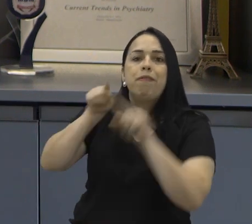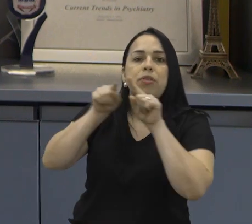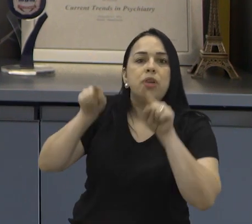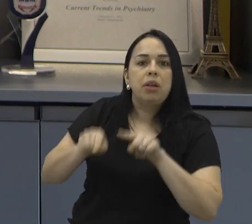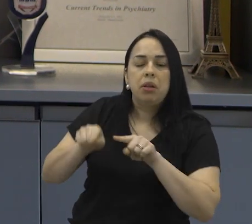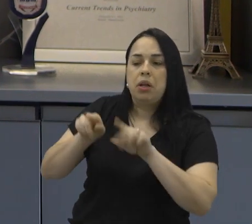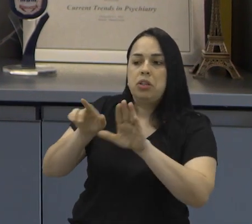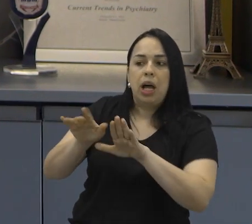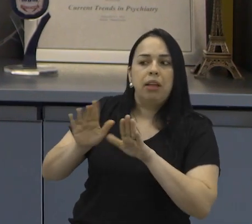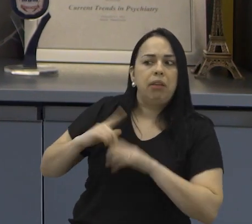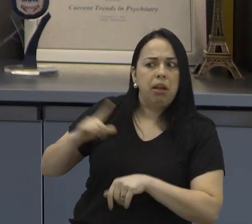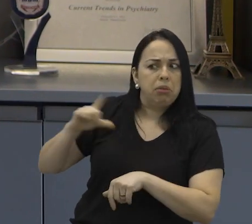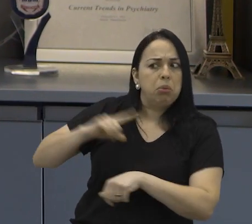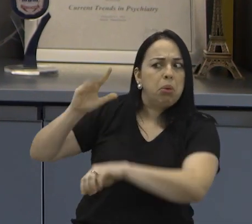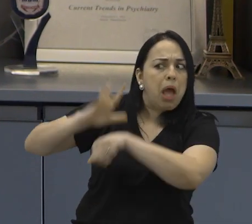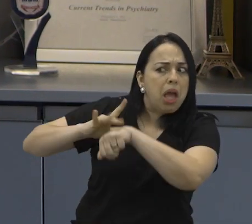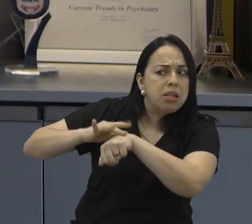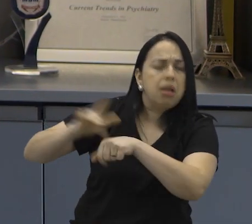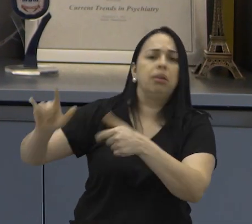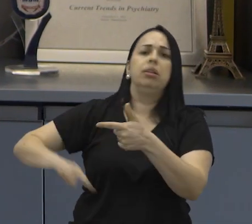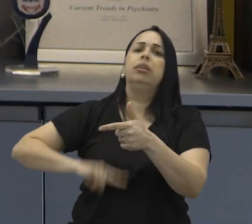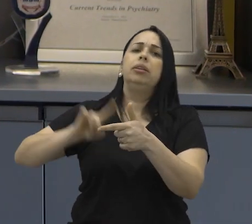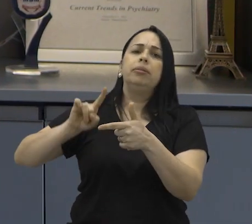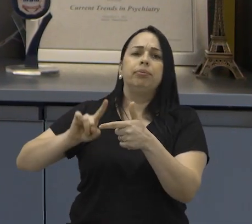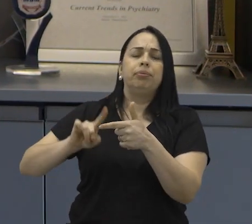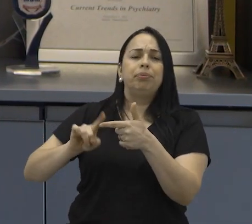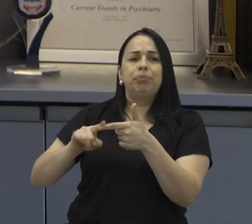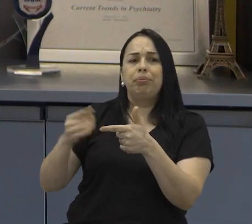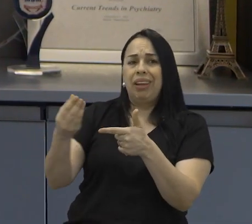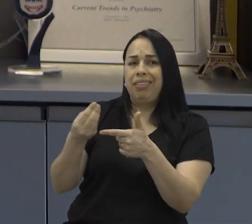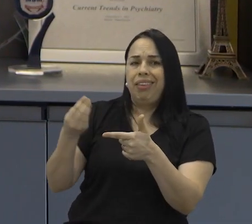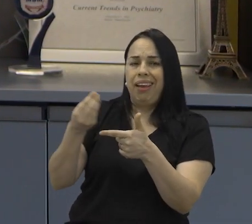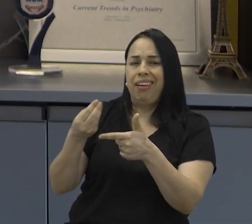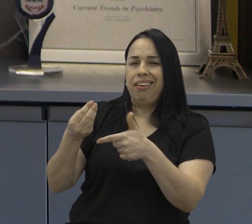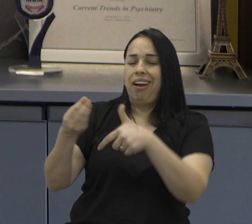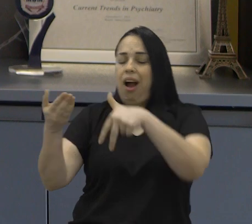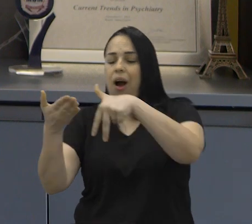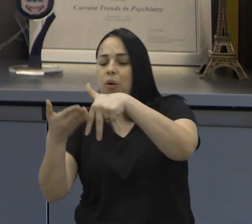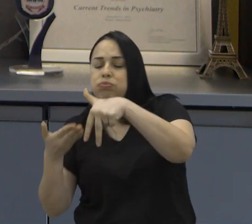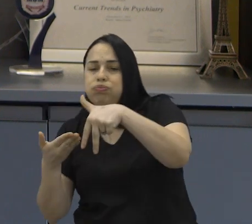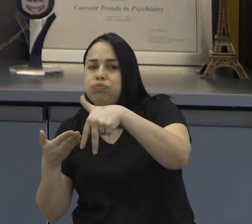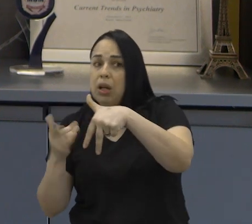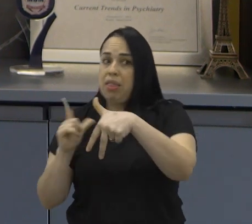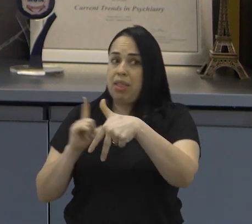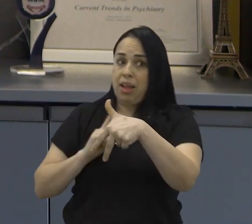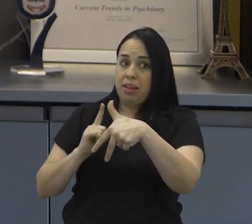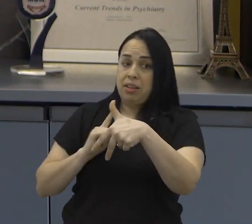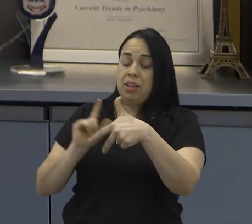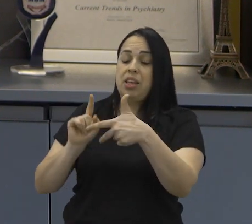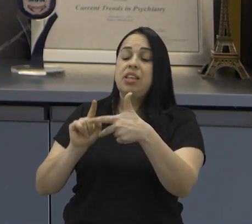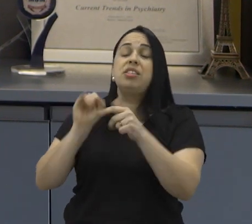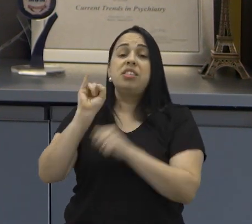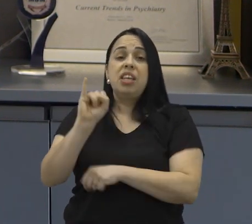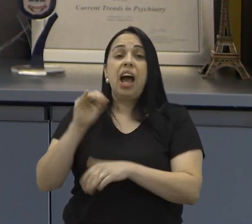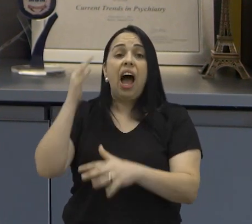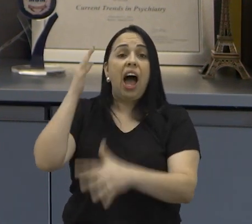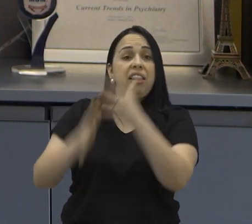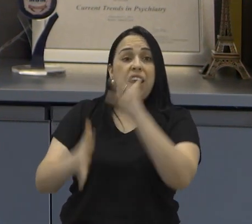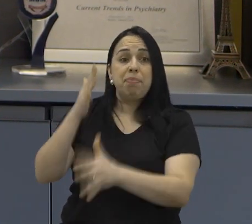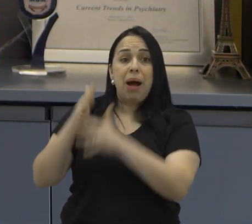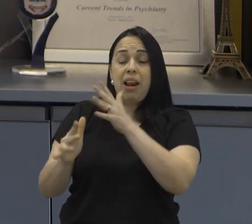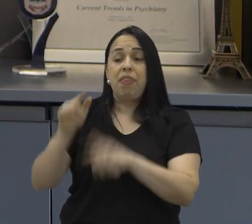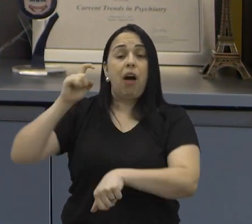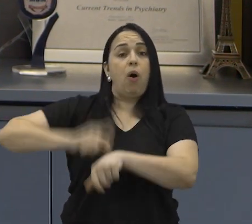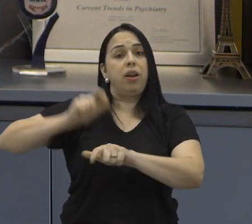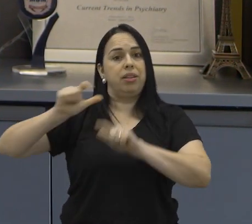de saúde desse colaborador. Se ele já possui alguma doença, se ele possui alguma lesão pré-existente e se isso vai conflitar